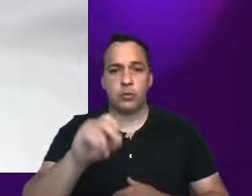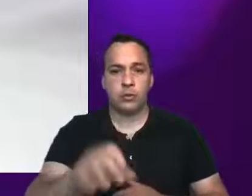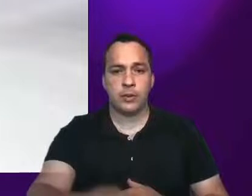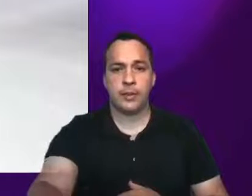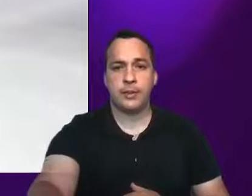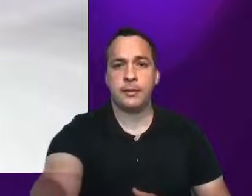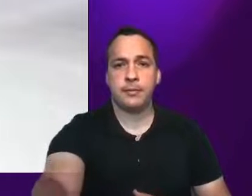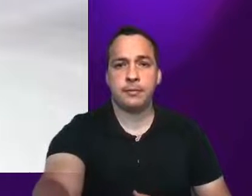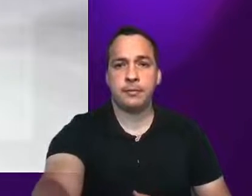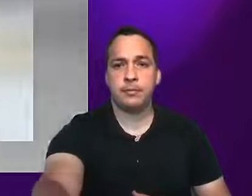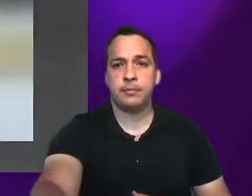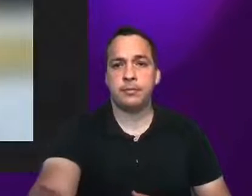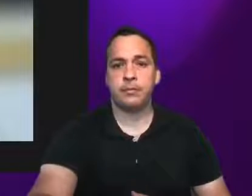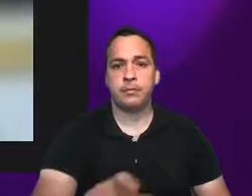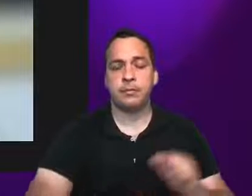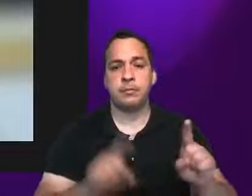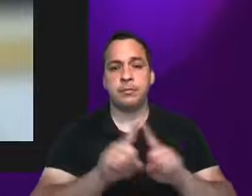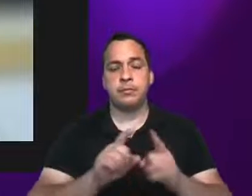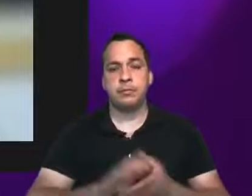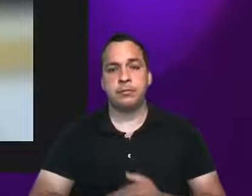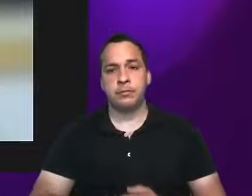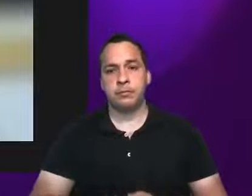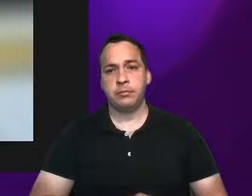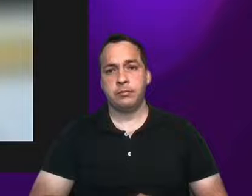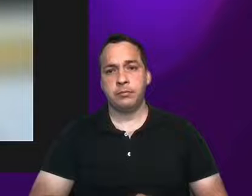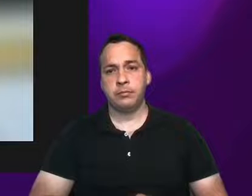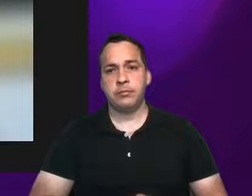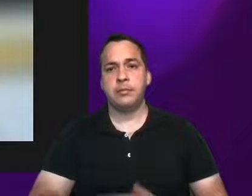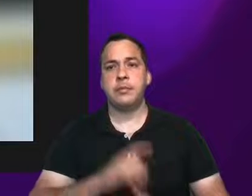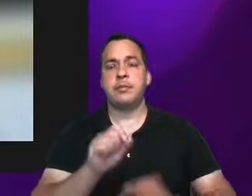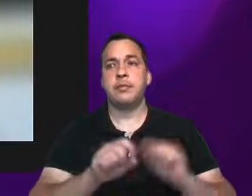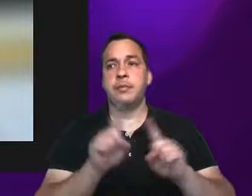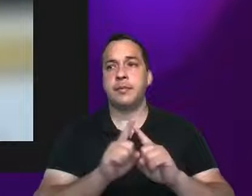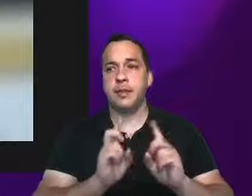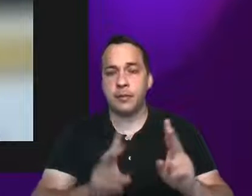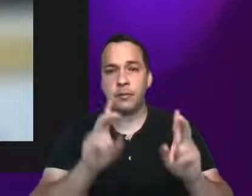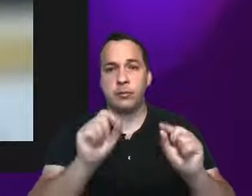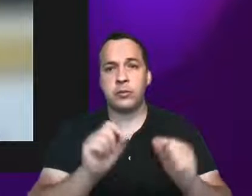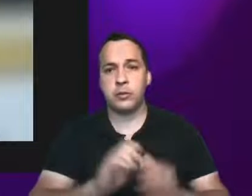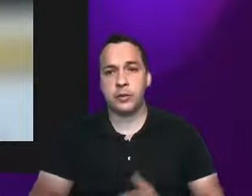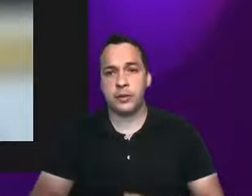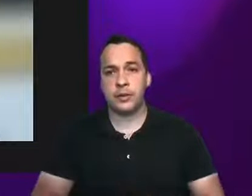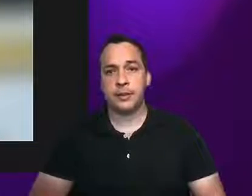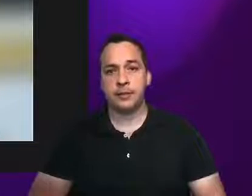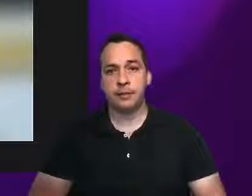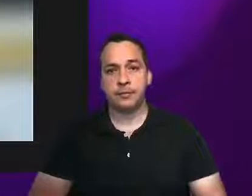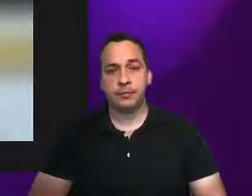usar albumina em infusão contínua com diurético, mas não tem